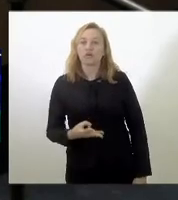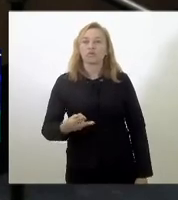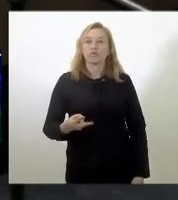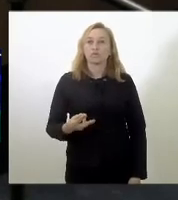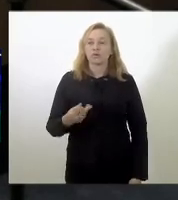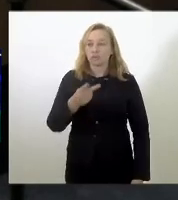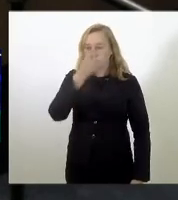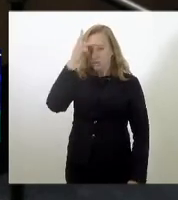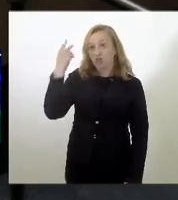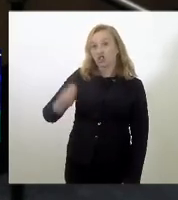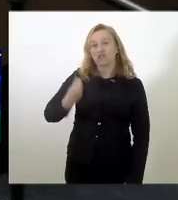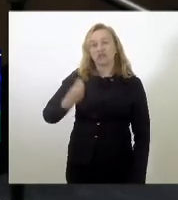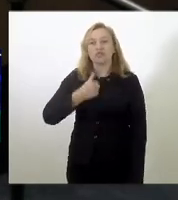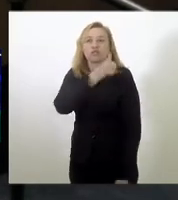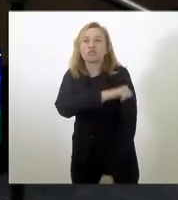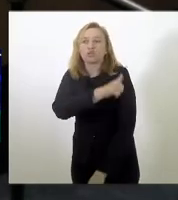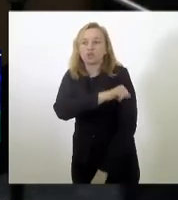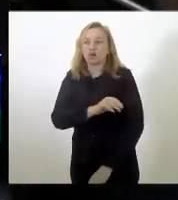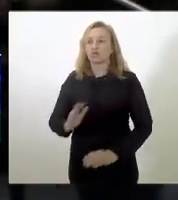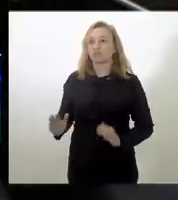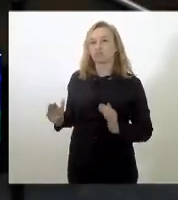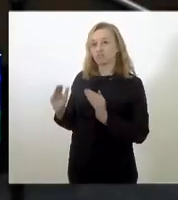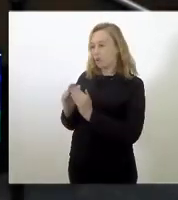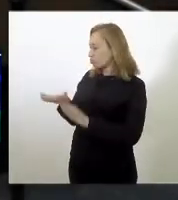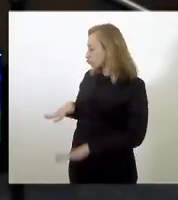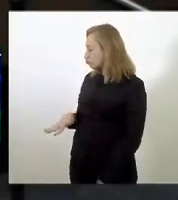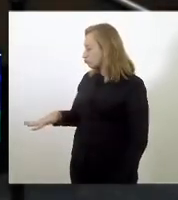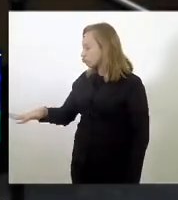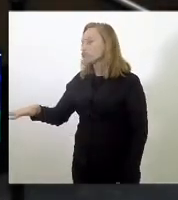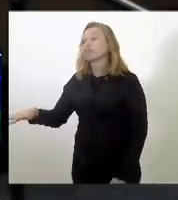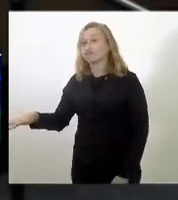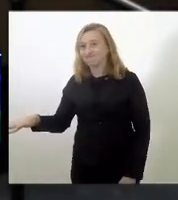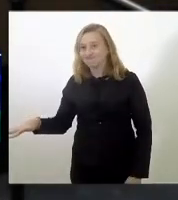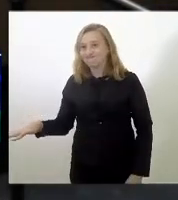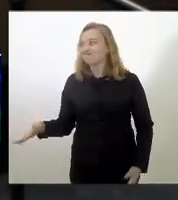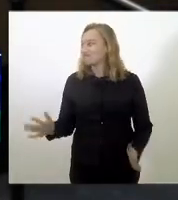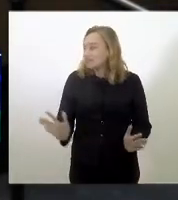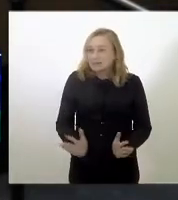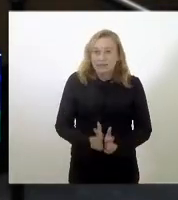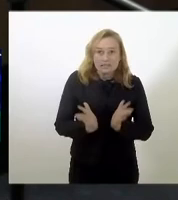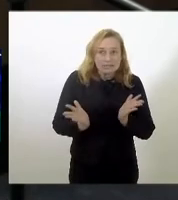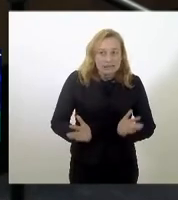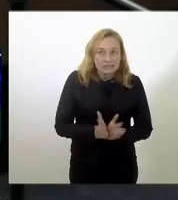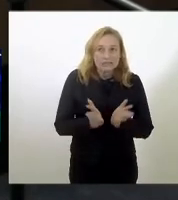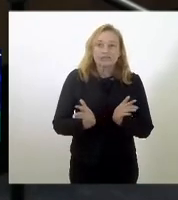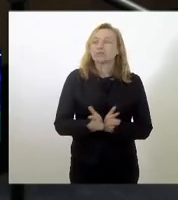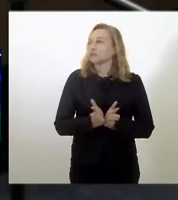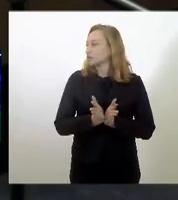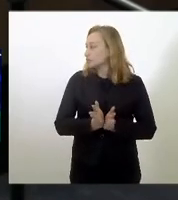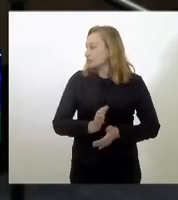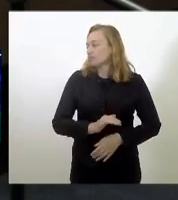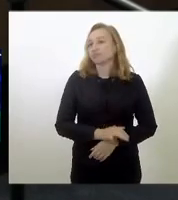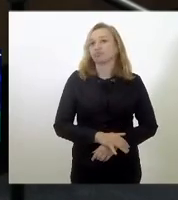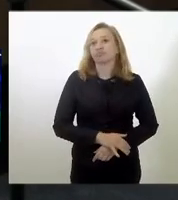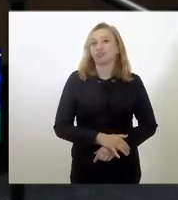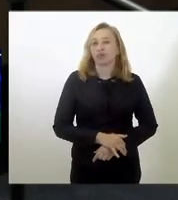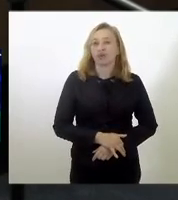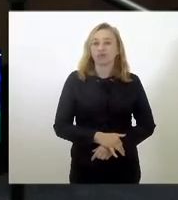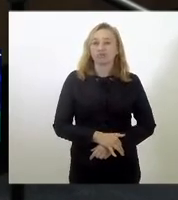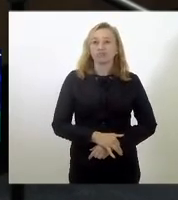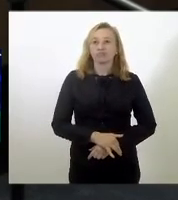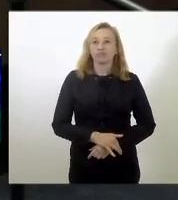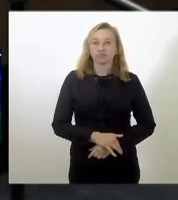da população da cidade do Rio de Janeiro vive em condições desiguais e